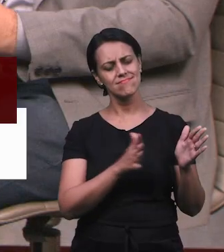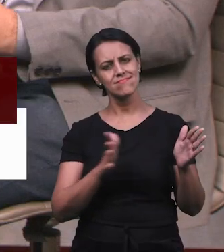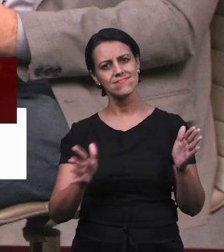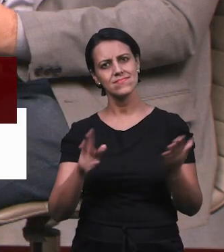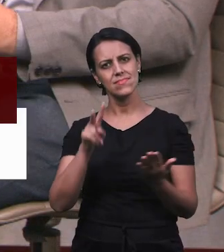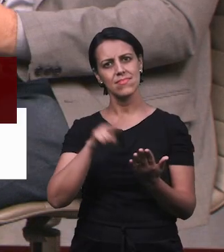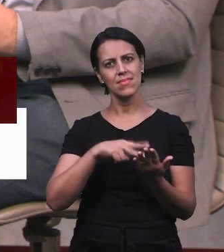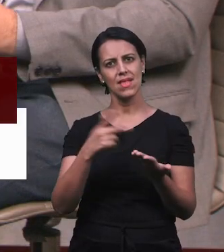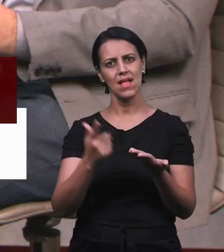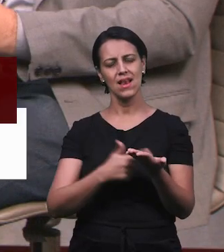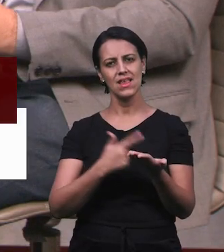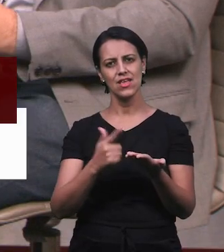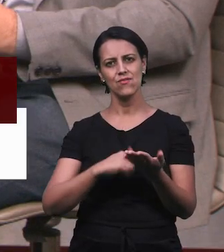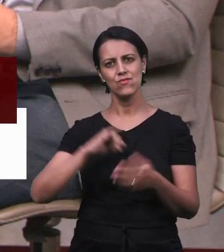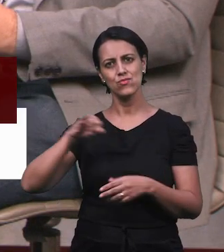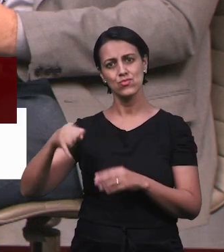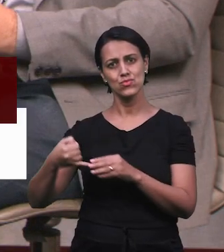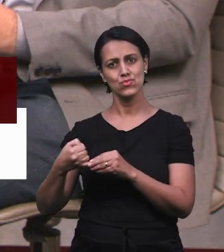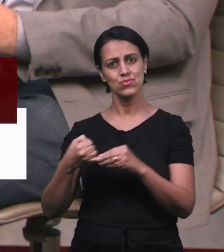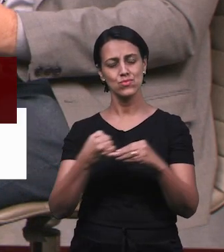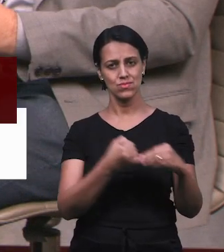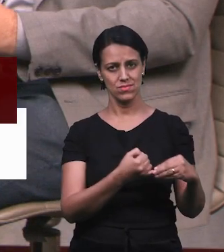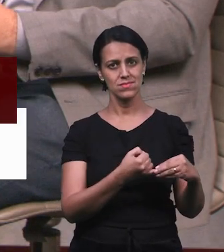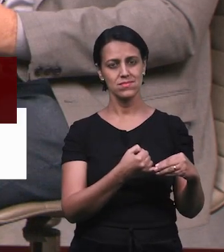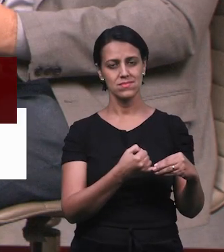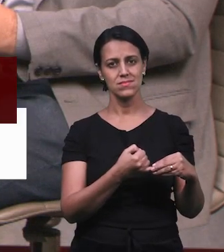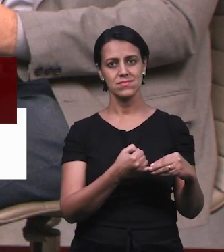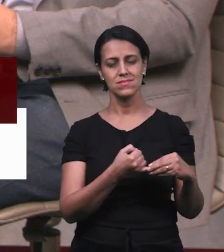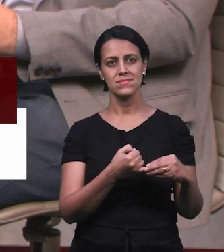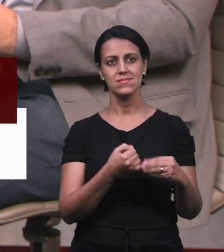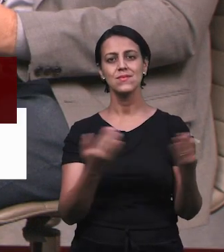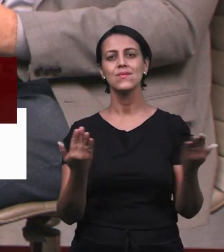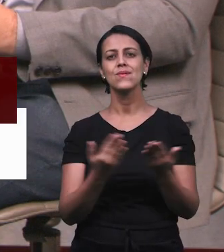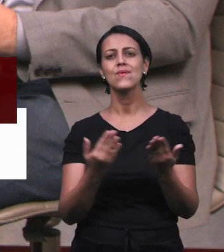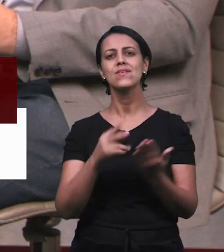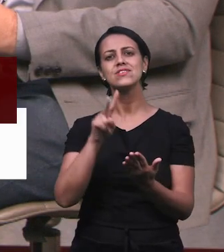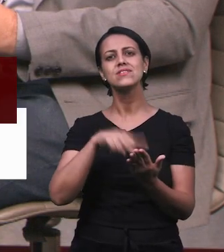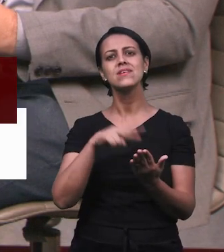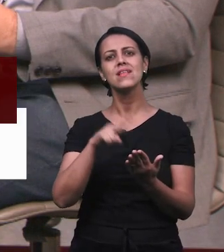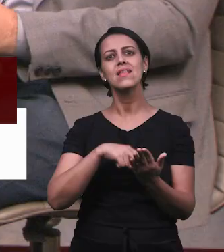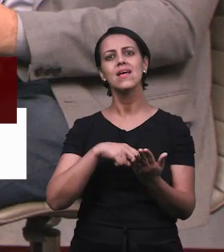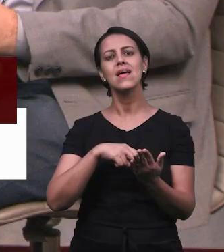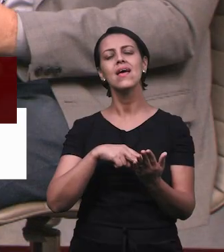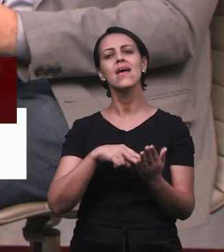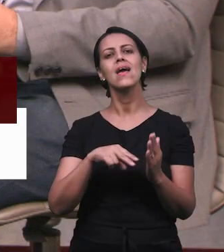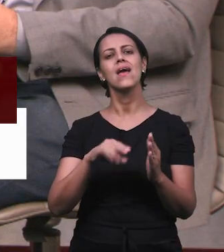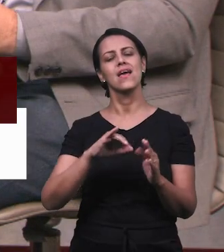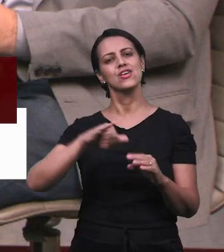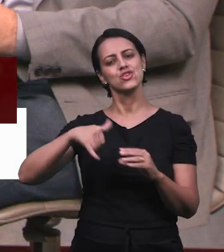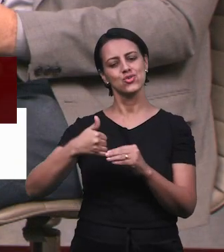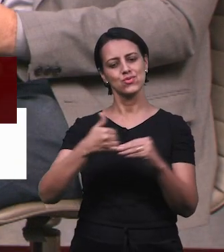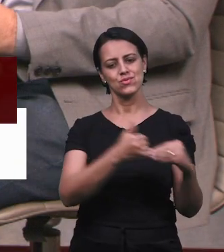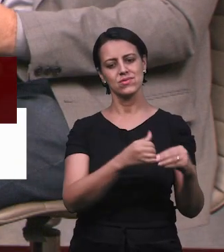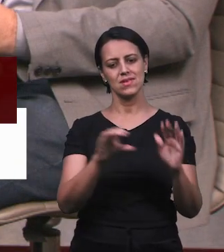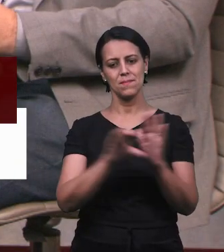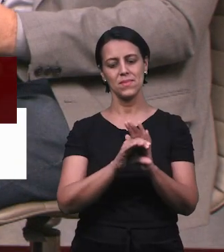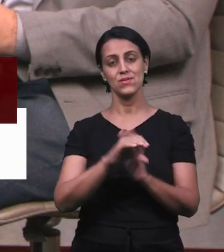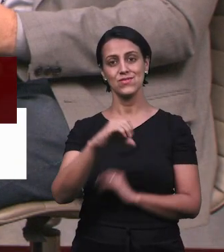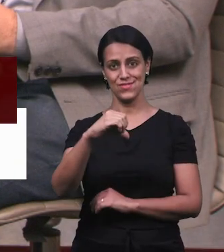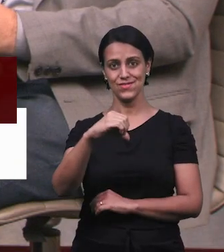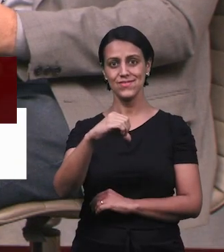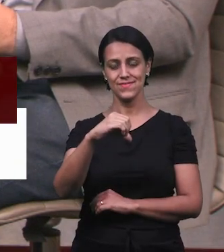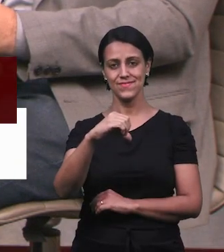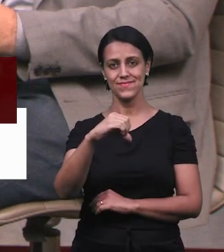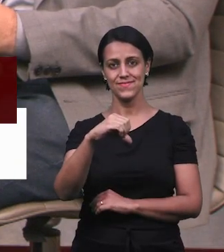no livro de Josué. E hoje nós vamos ler o capítulo 9 de Josué. Você